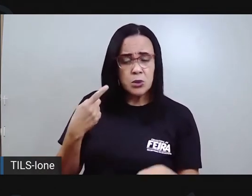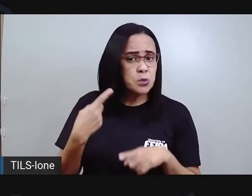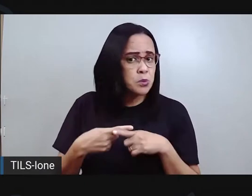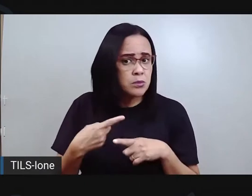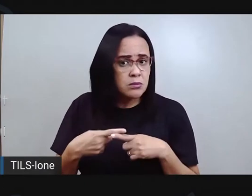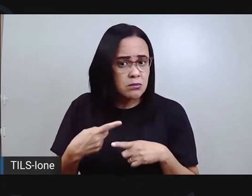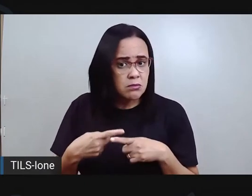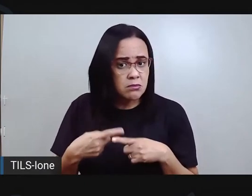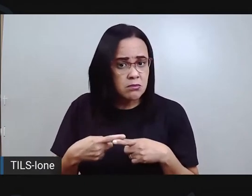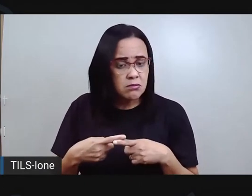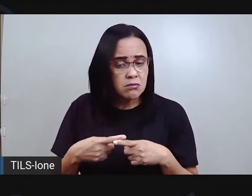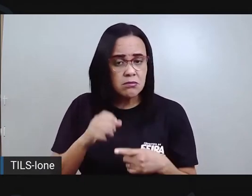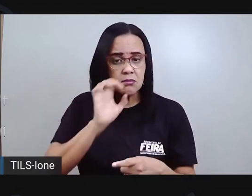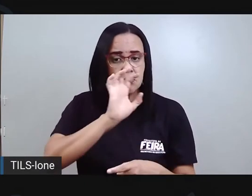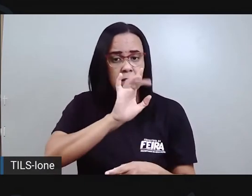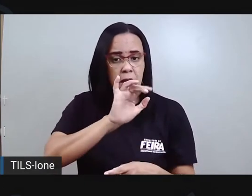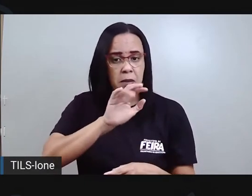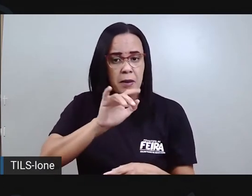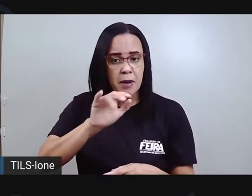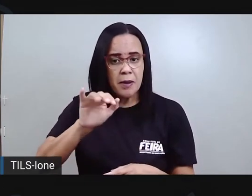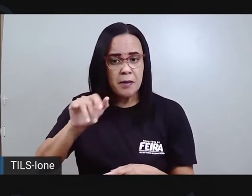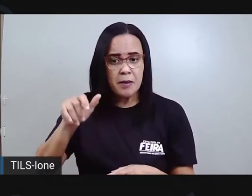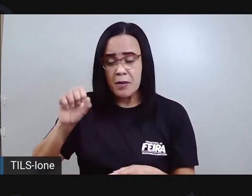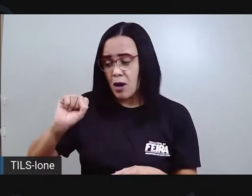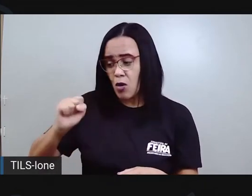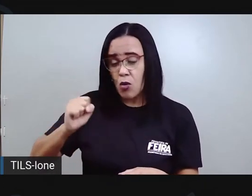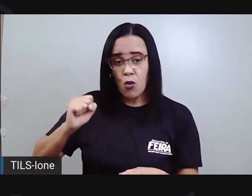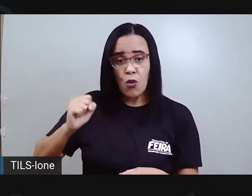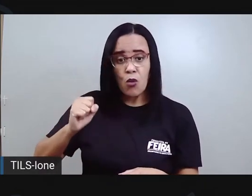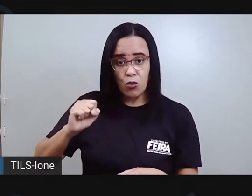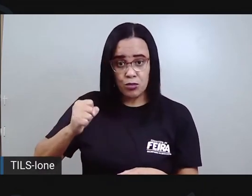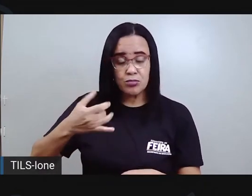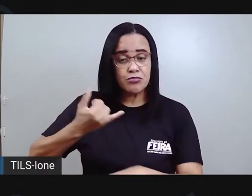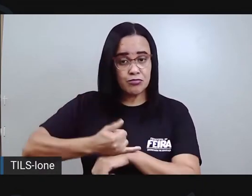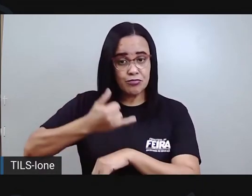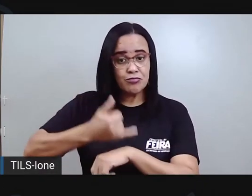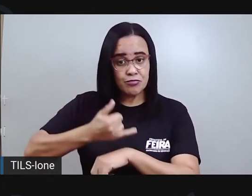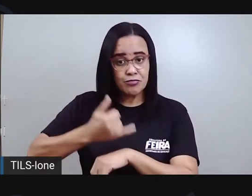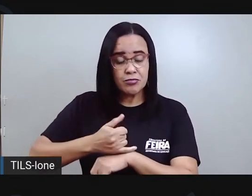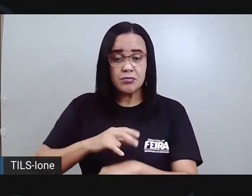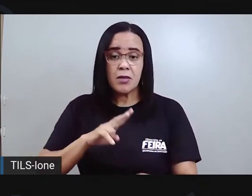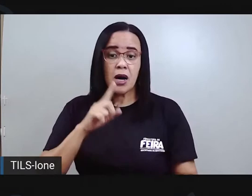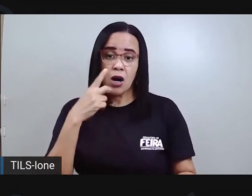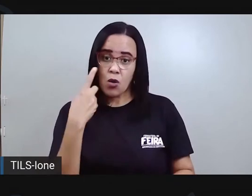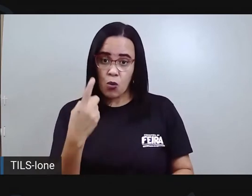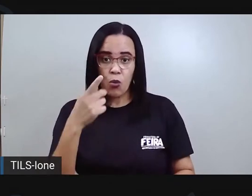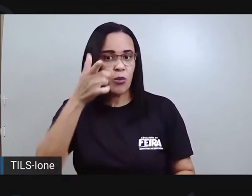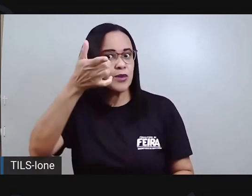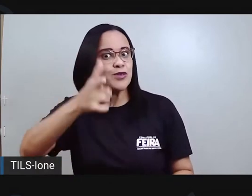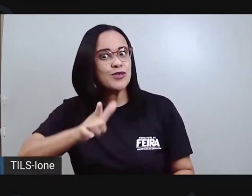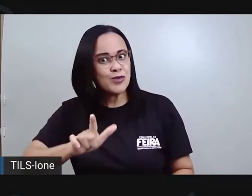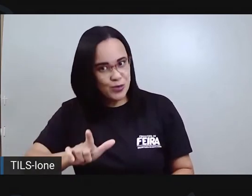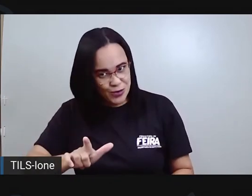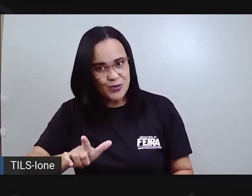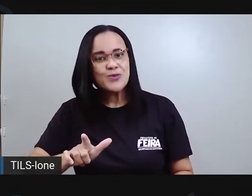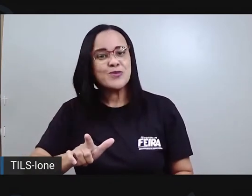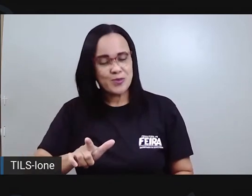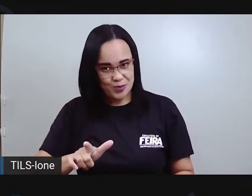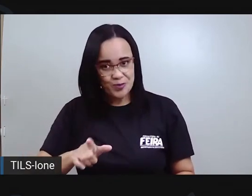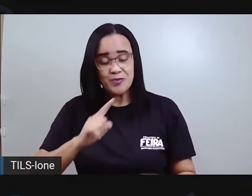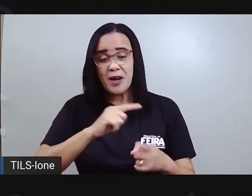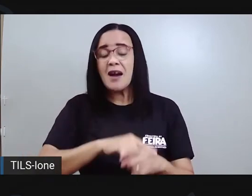oito teclas em metais e uma se repete a mesma nota. A mesma nota desse